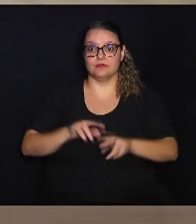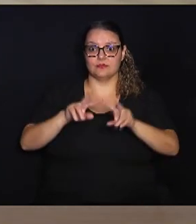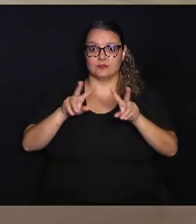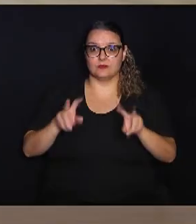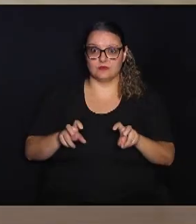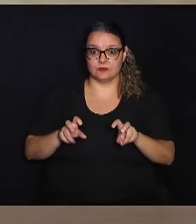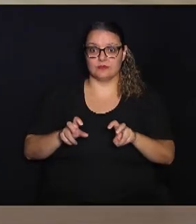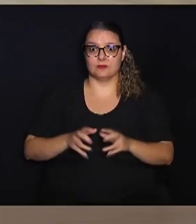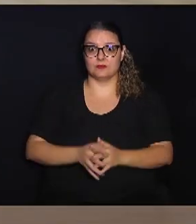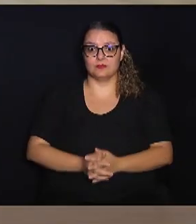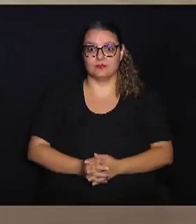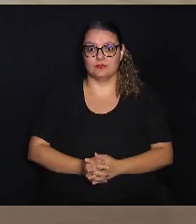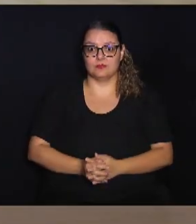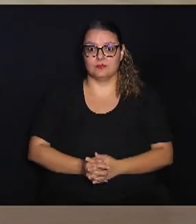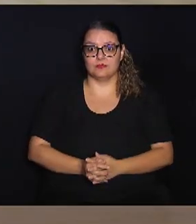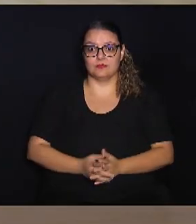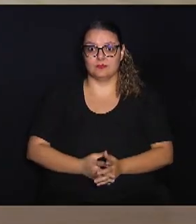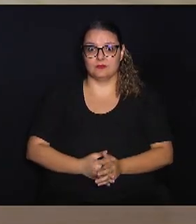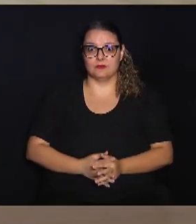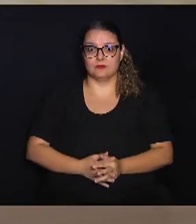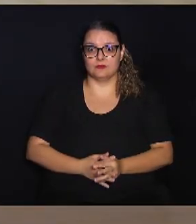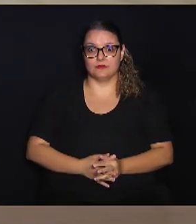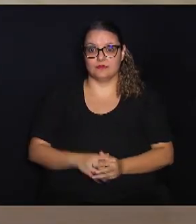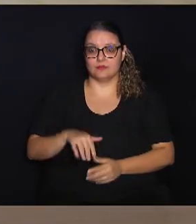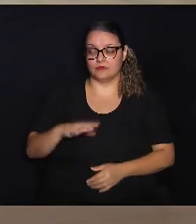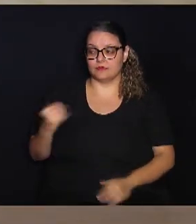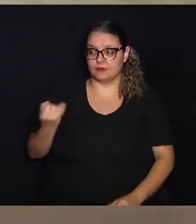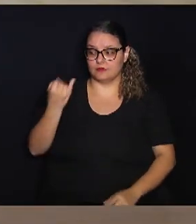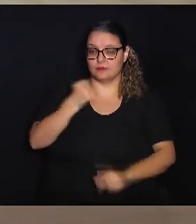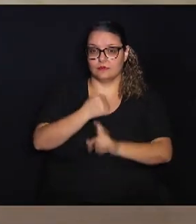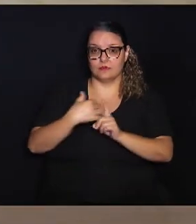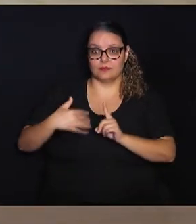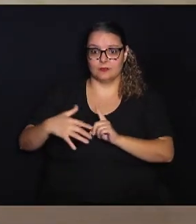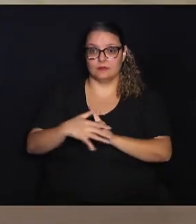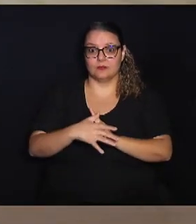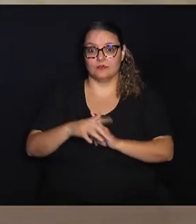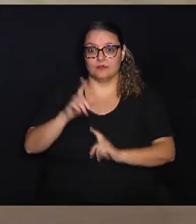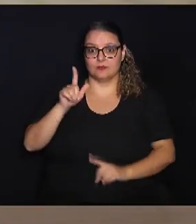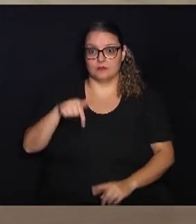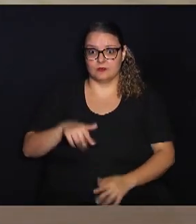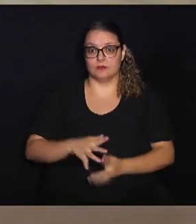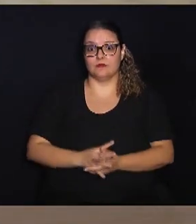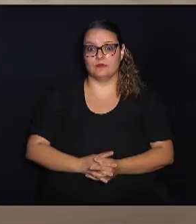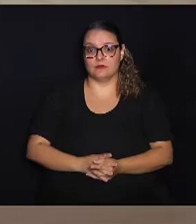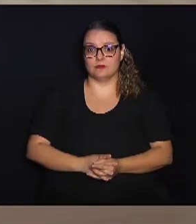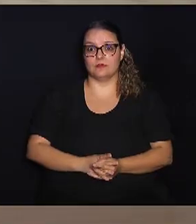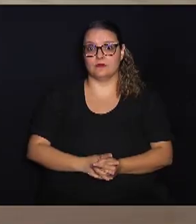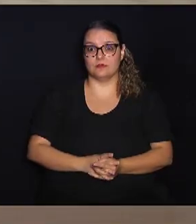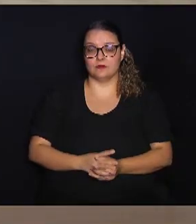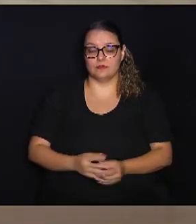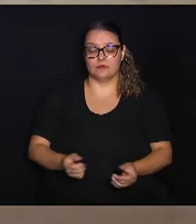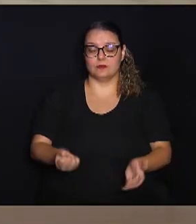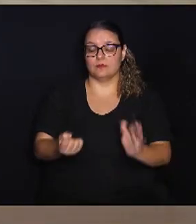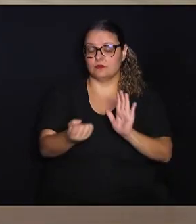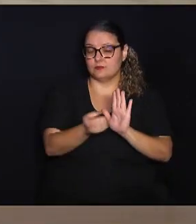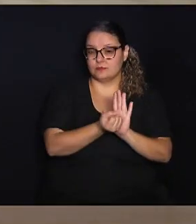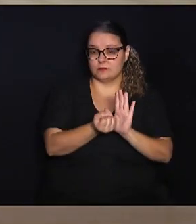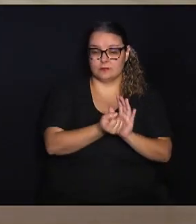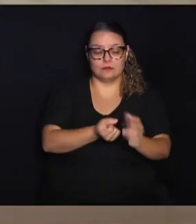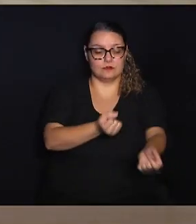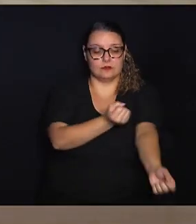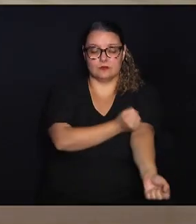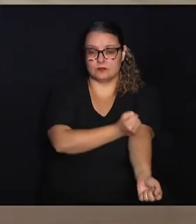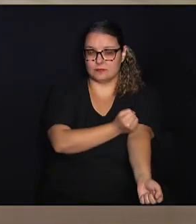cada vez mais importante para a sociedade, que é o combate ao vício, né? A gente está falando aí de um evento